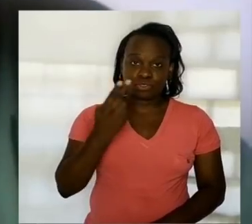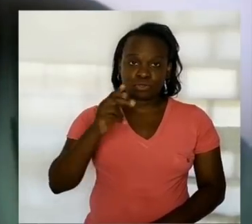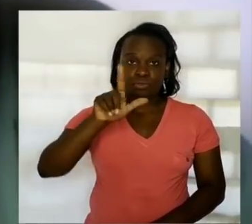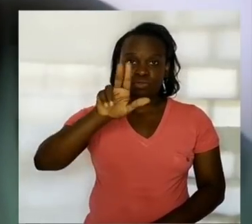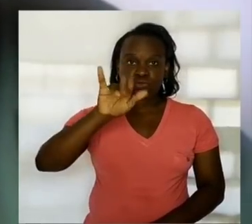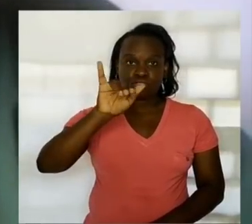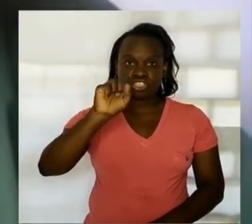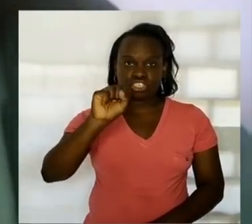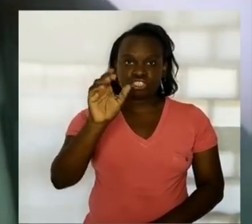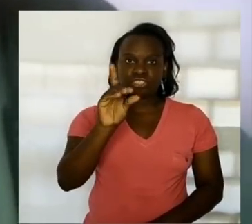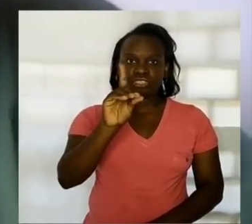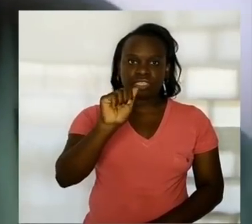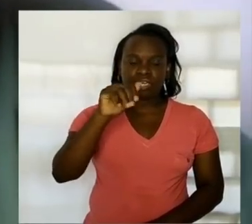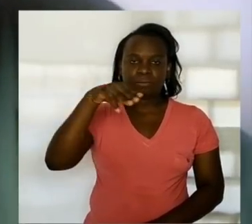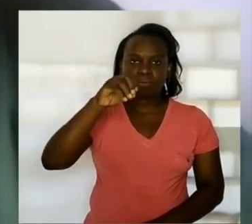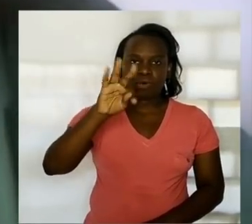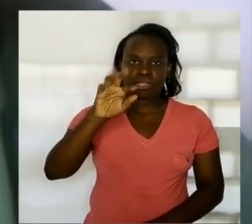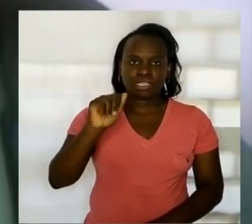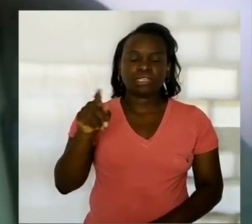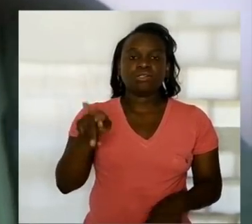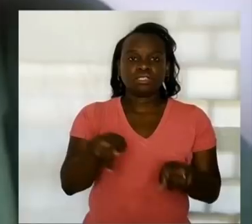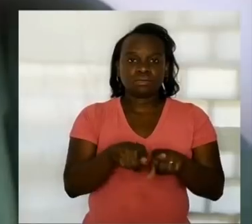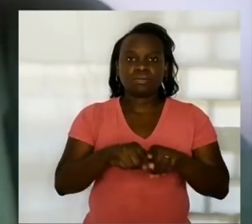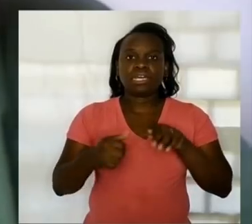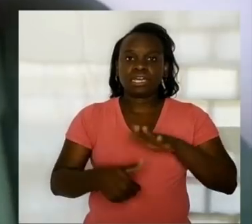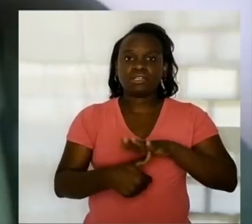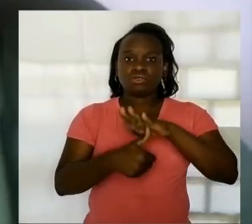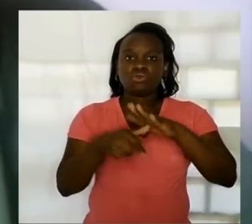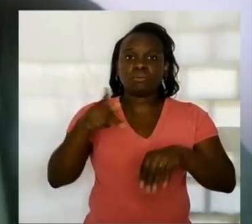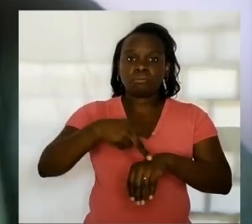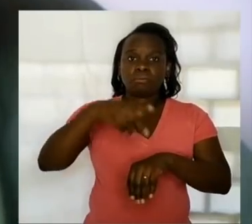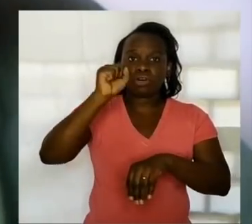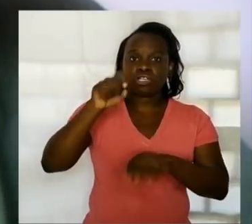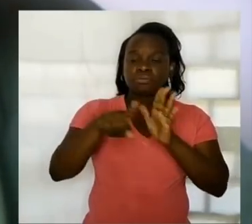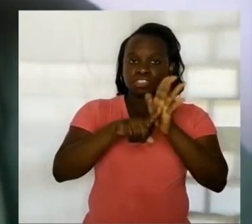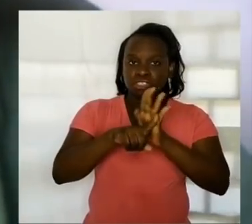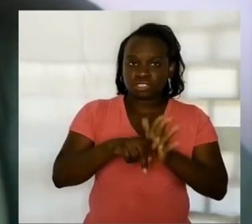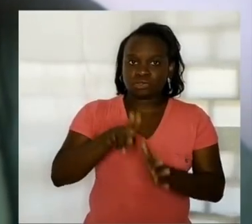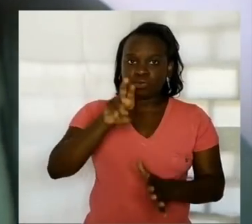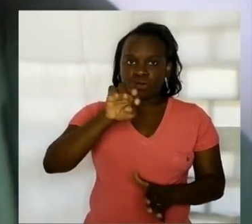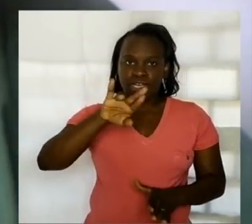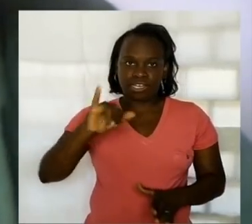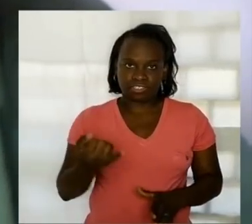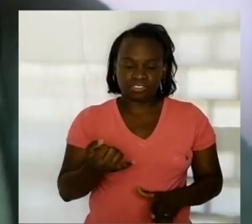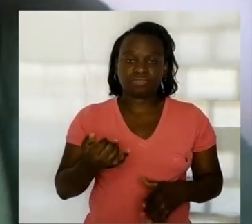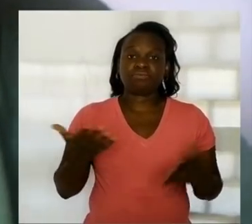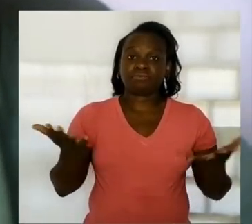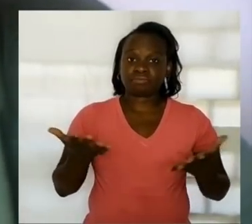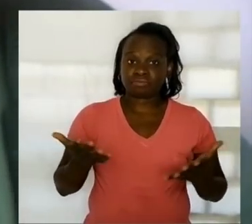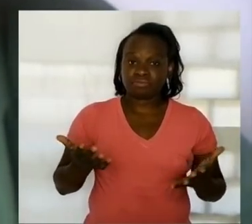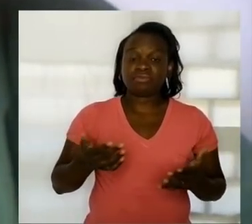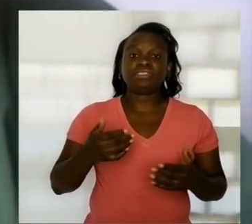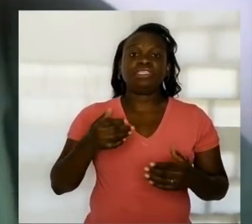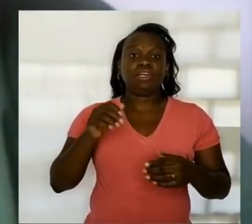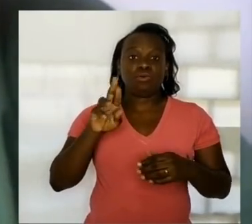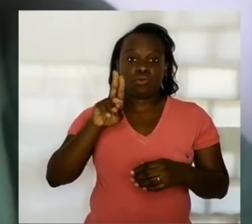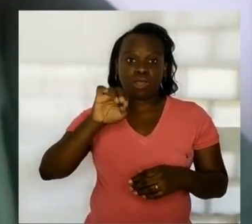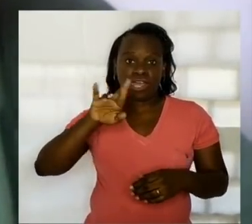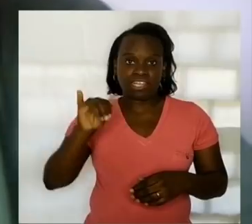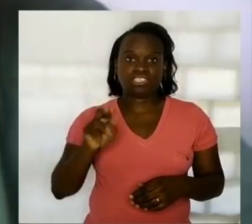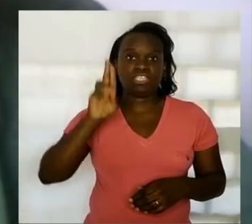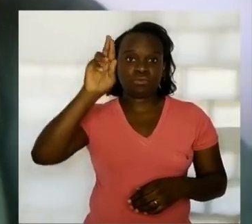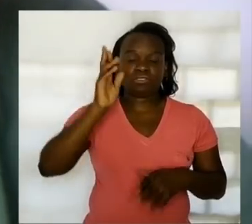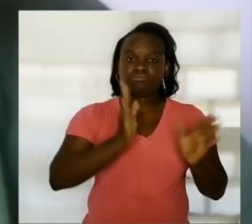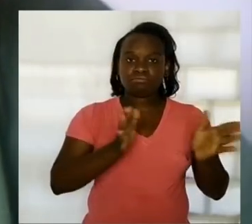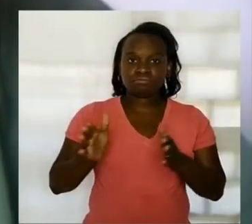Olá, meu nome é Luiz da Mota e atualmente eu sou pró-reitor de pós-graduação em pesquisa da UERJ. Esse ano, a UERJ está organizando a AMPED